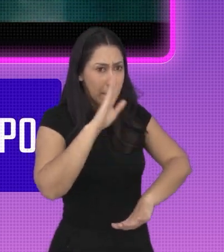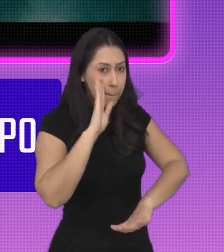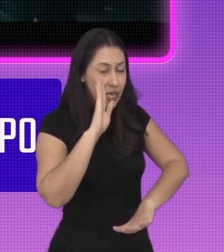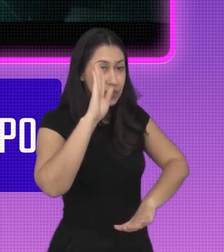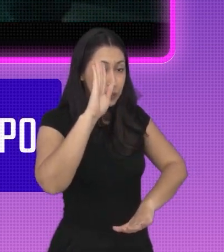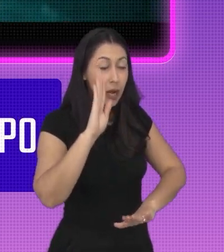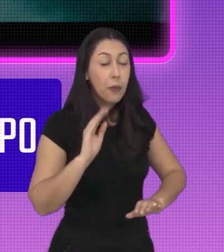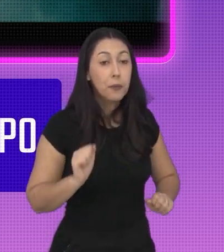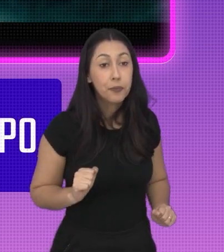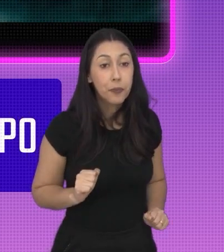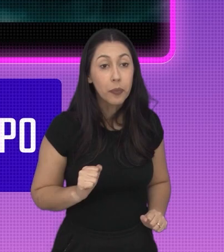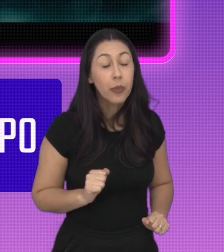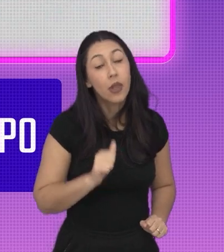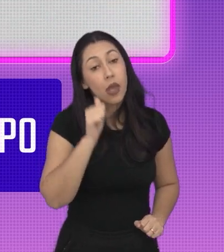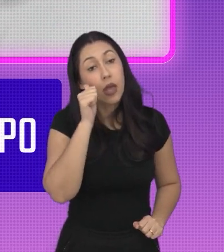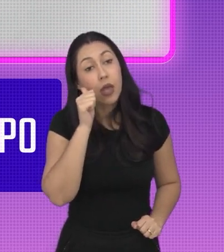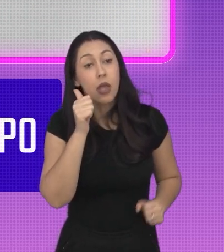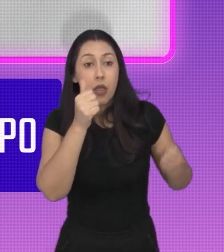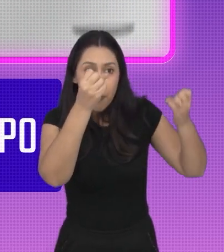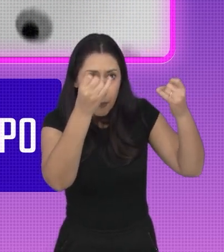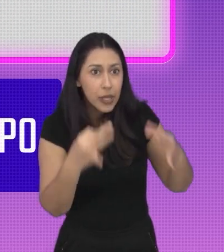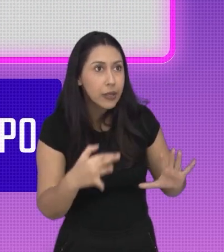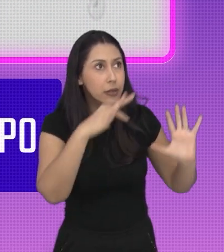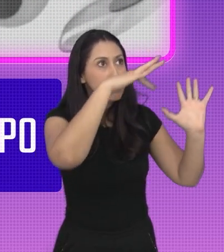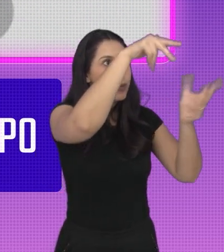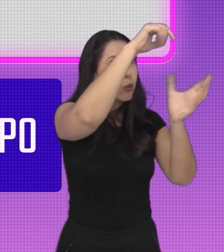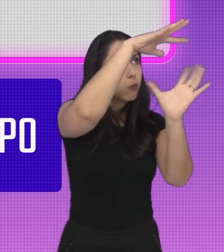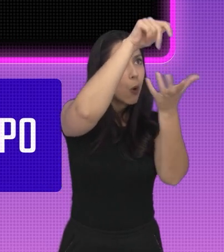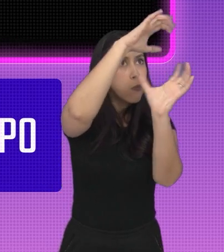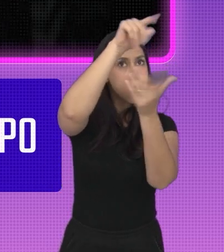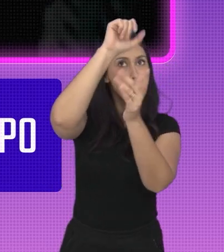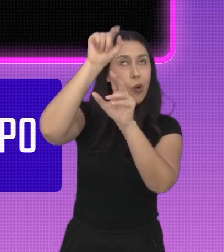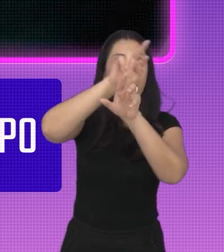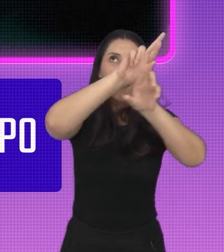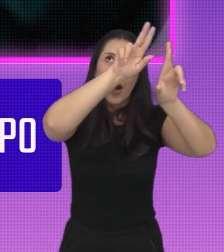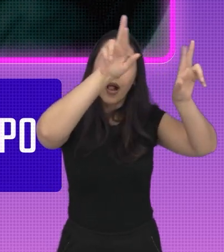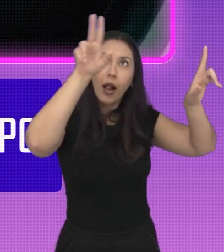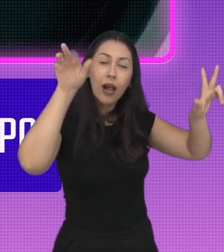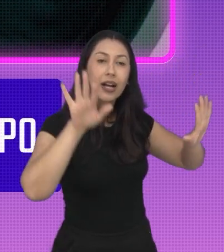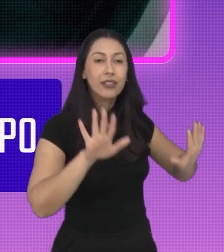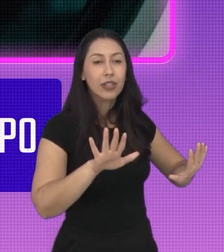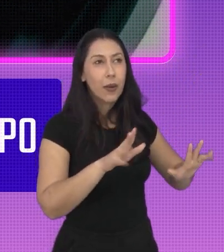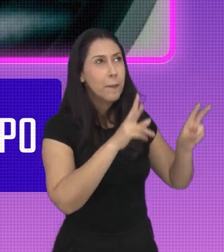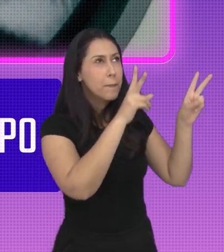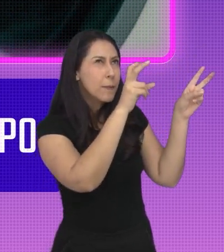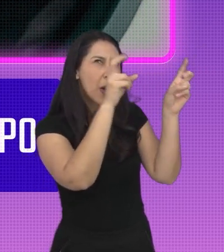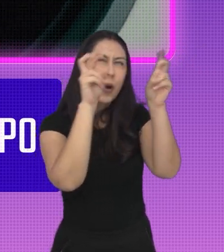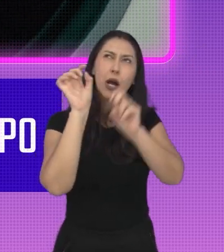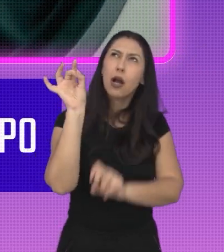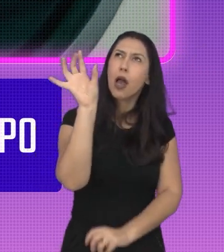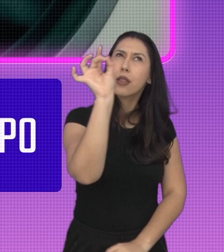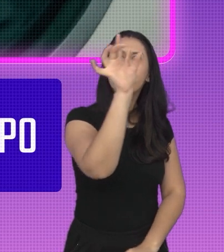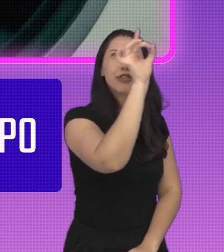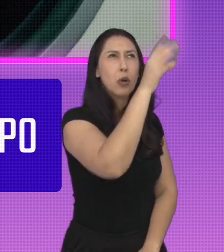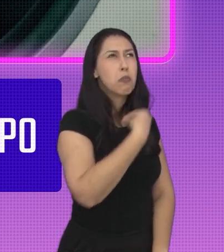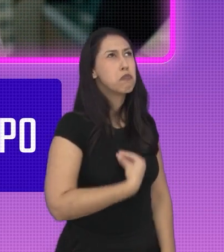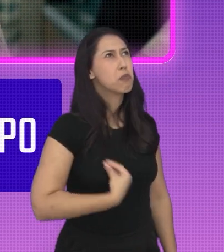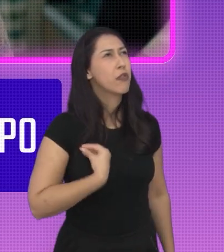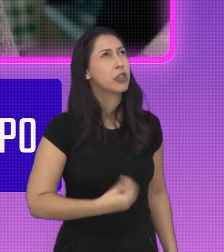Evelyn, e como esse filme fala de multiversos, a gente vai vendo ela ali em diferentes